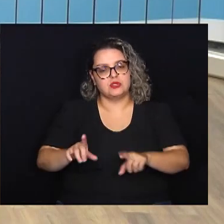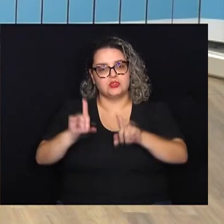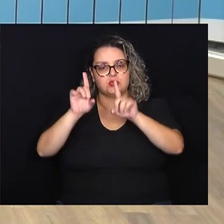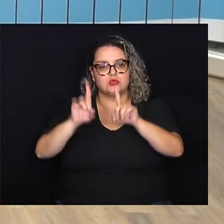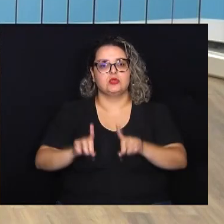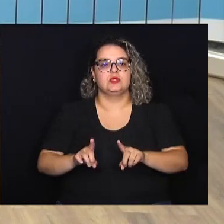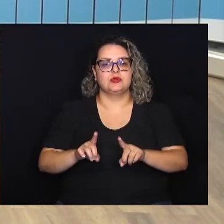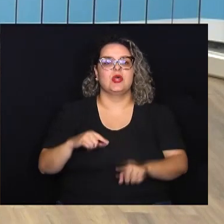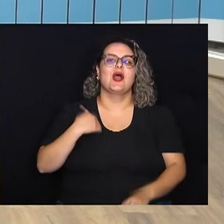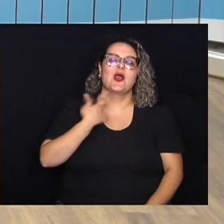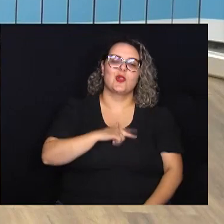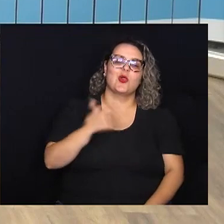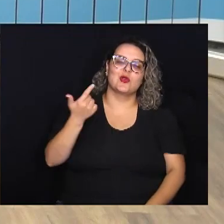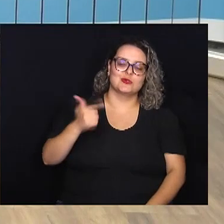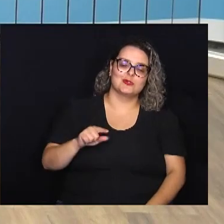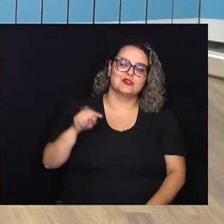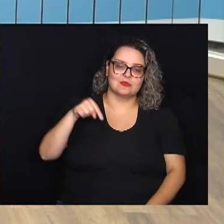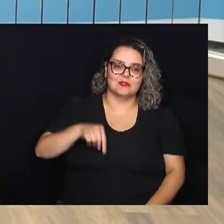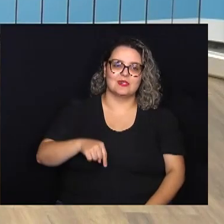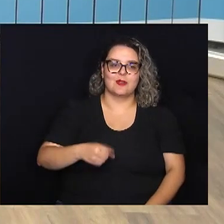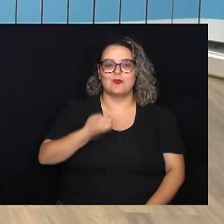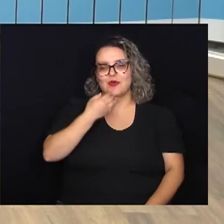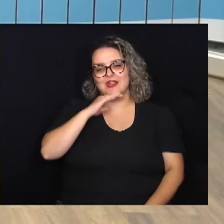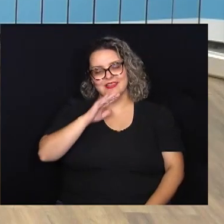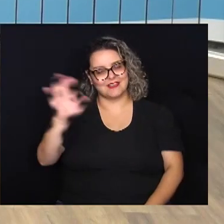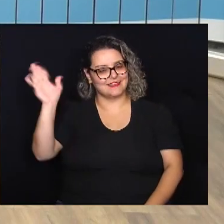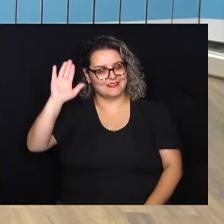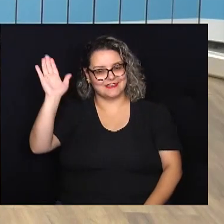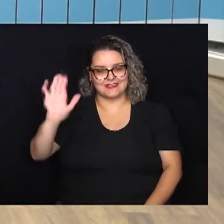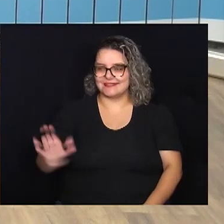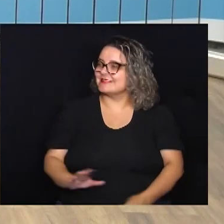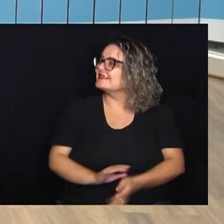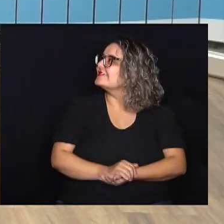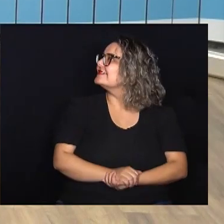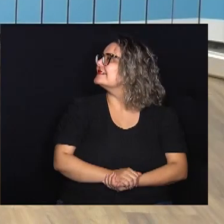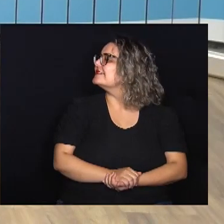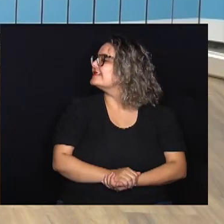e a gente continua por aqui uma boa tarde tchau tchau